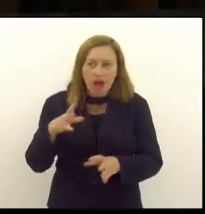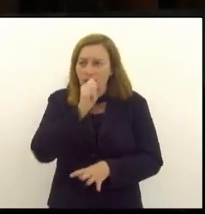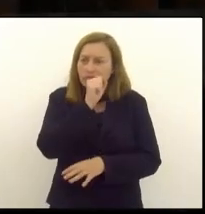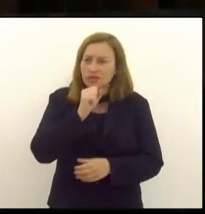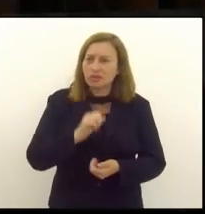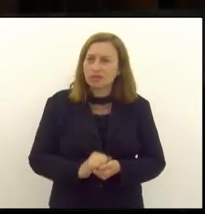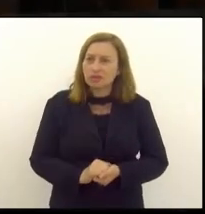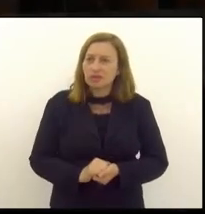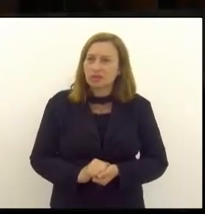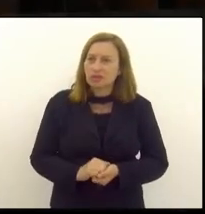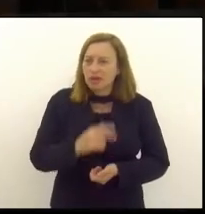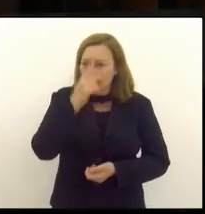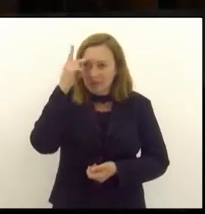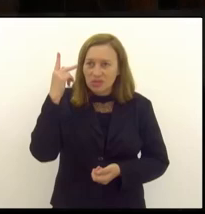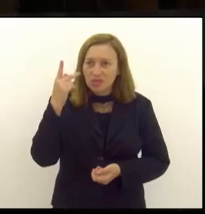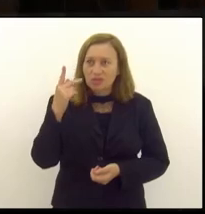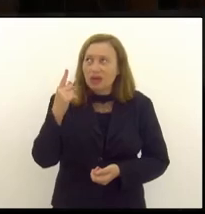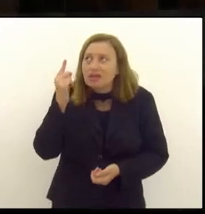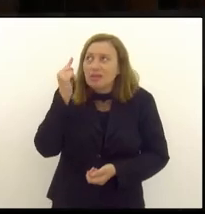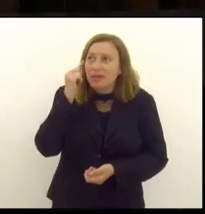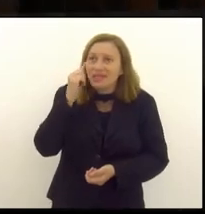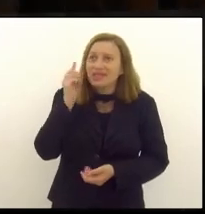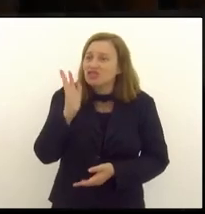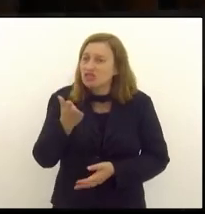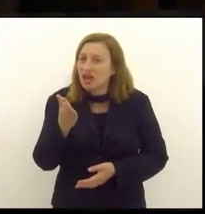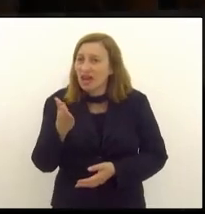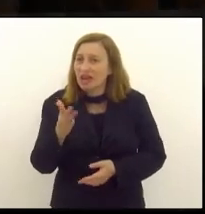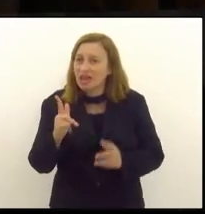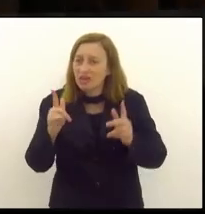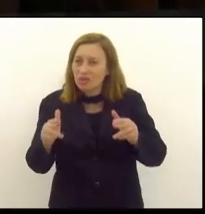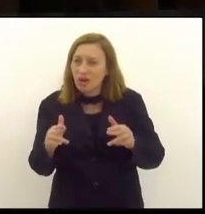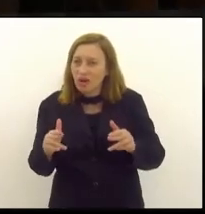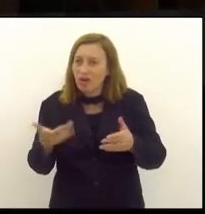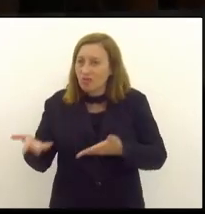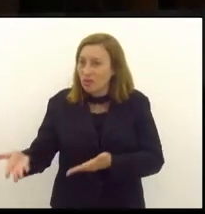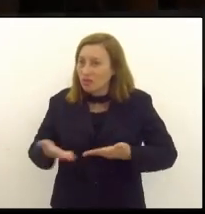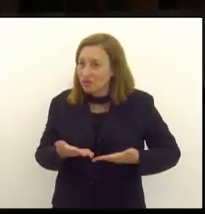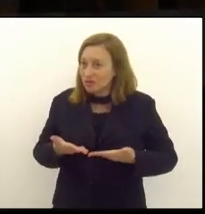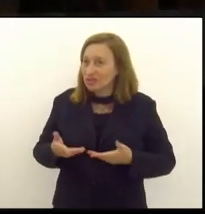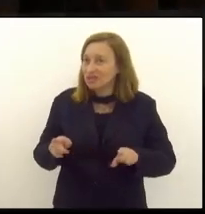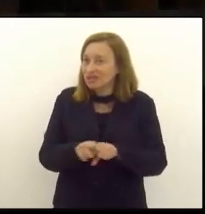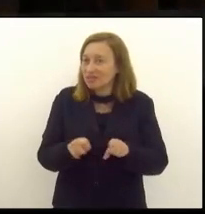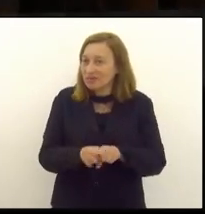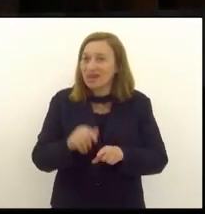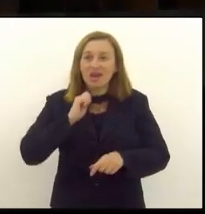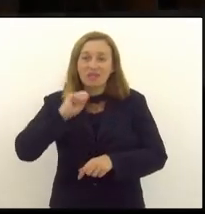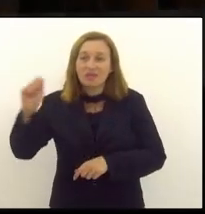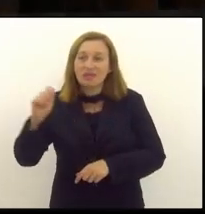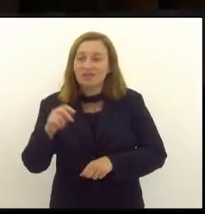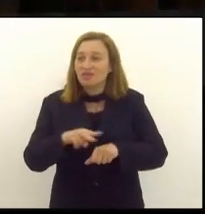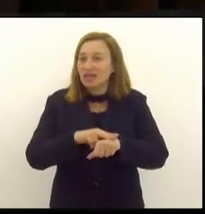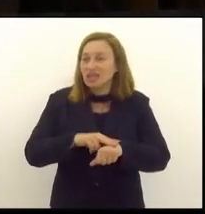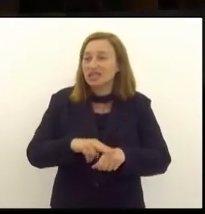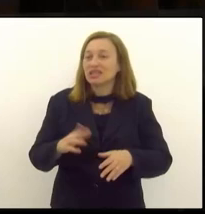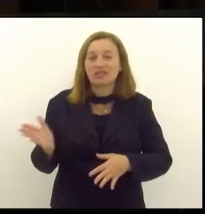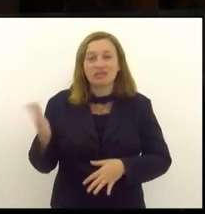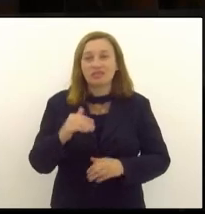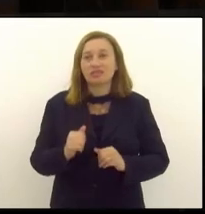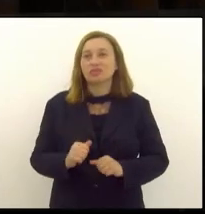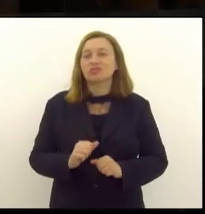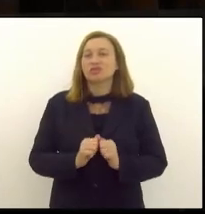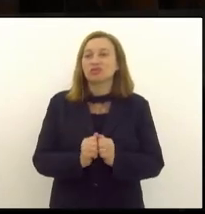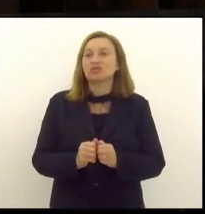que talvez ela estivesse pensando nisso também, quem sabe ela me convida para fazer um Abril Verde, vamos fazer. E